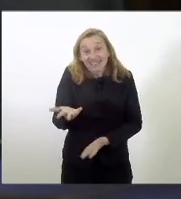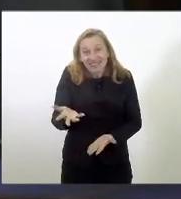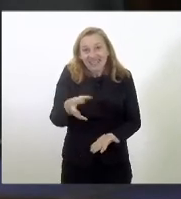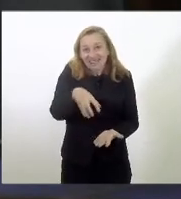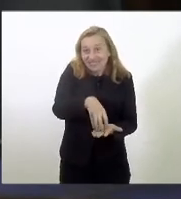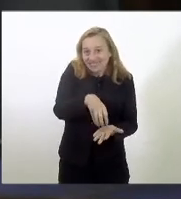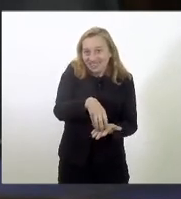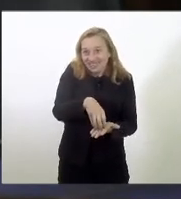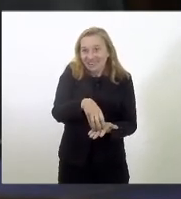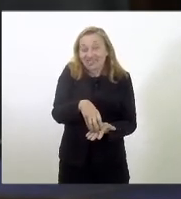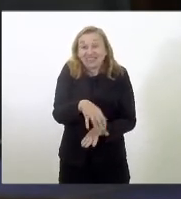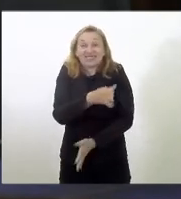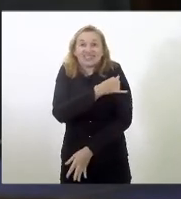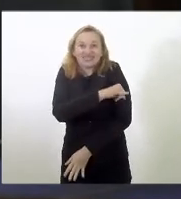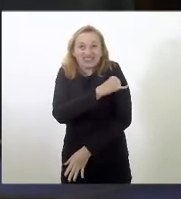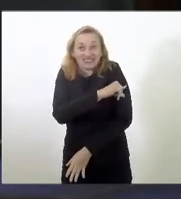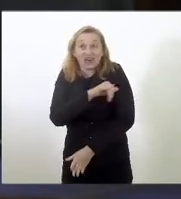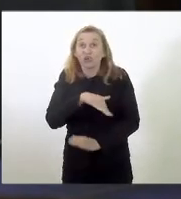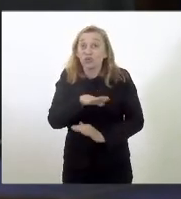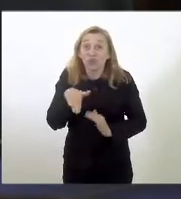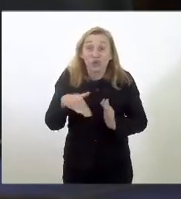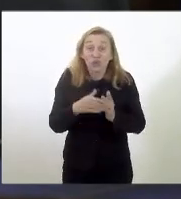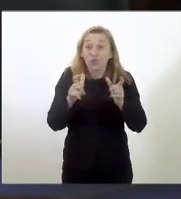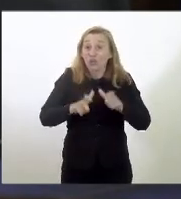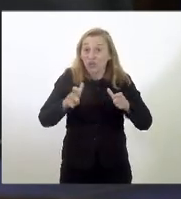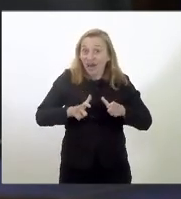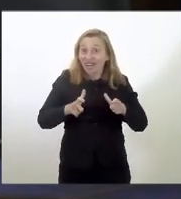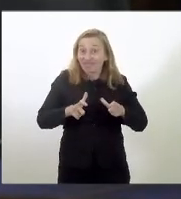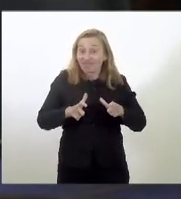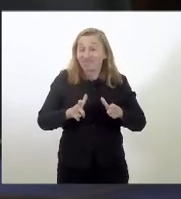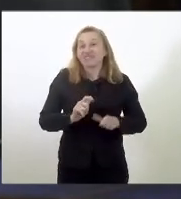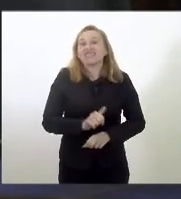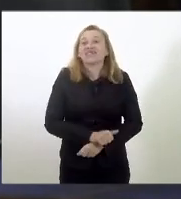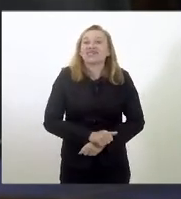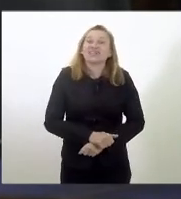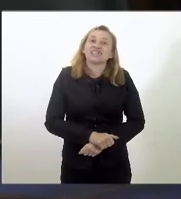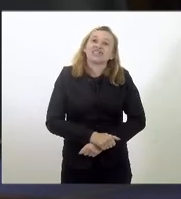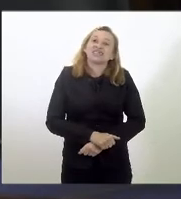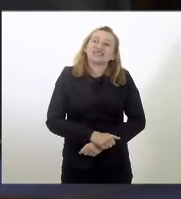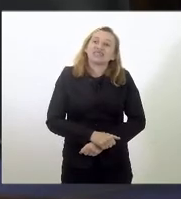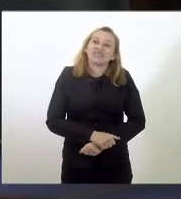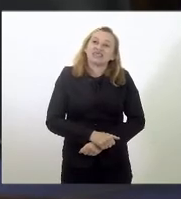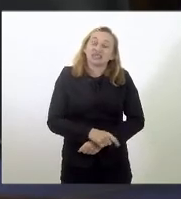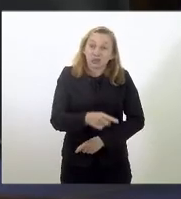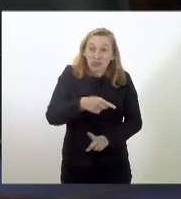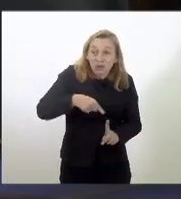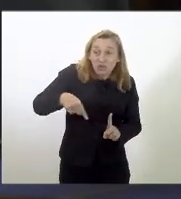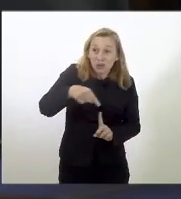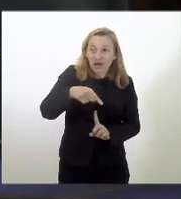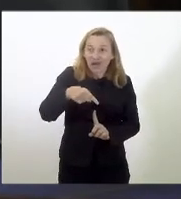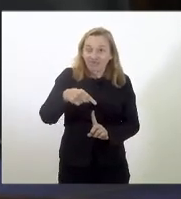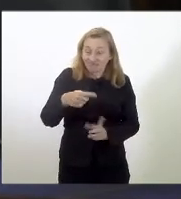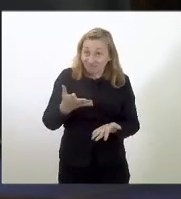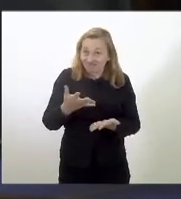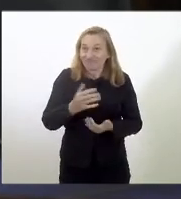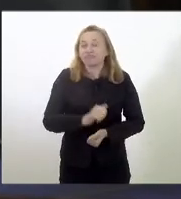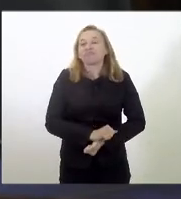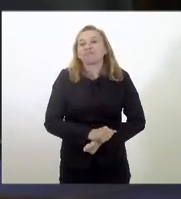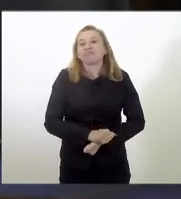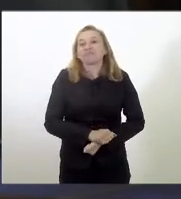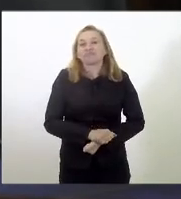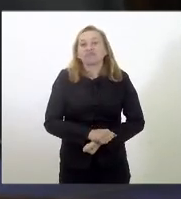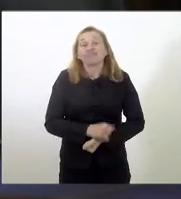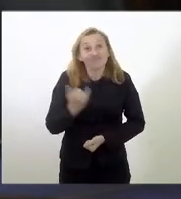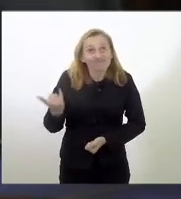Janeiro. Sem dúvida nenhuma, toda a região será impactada por essa região que nós buscamos revitalizar.